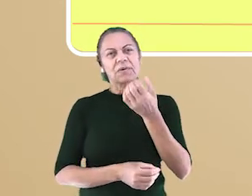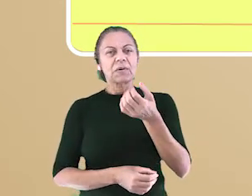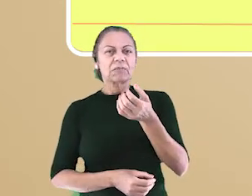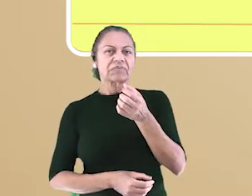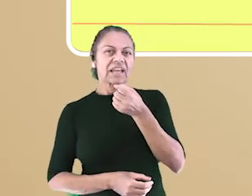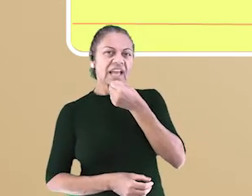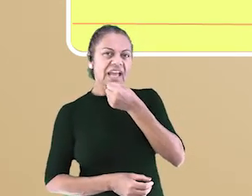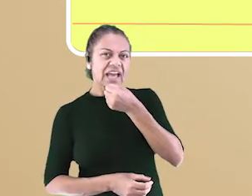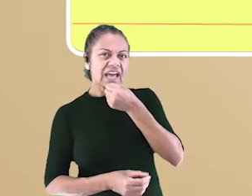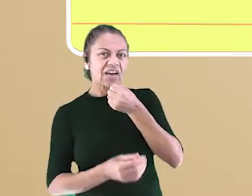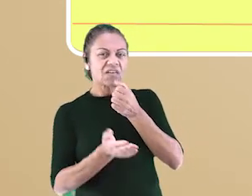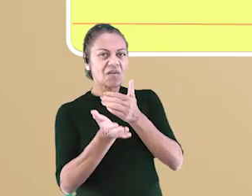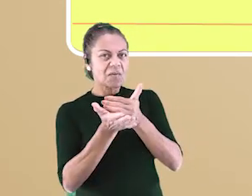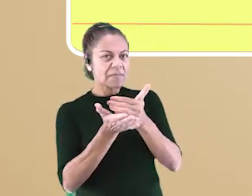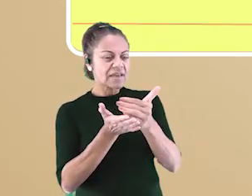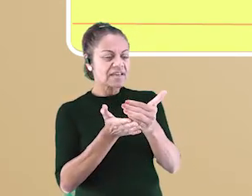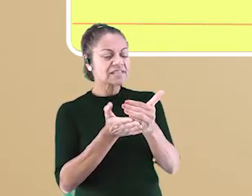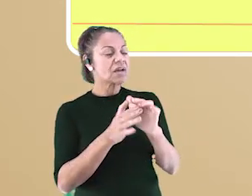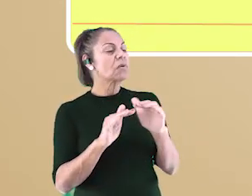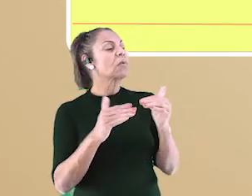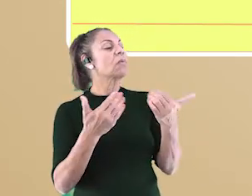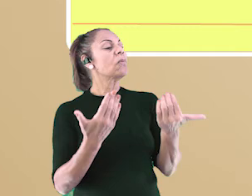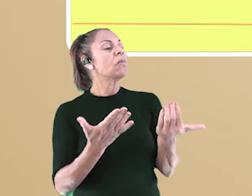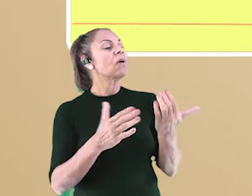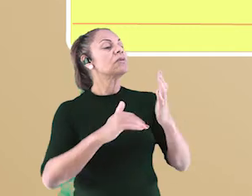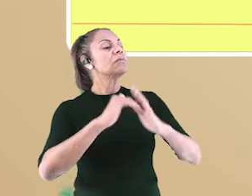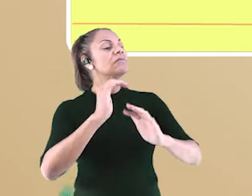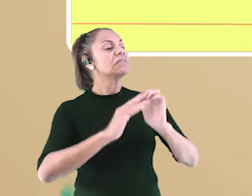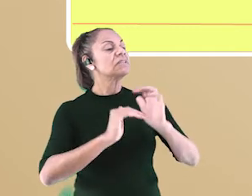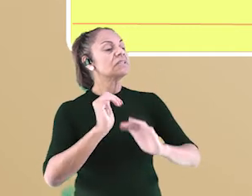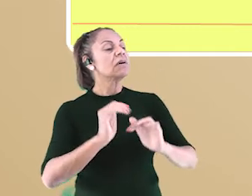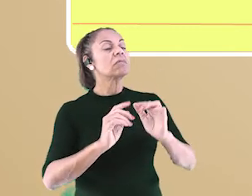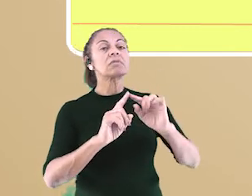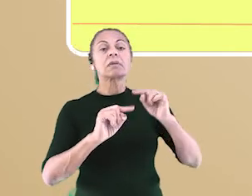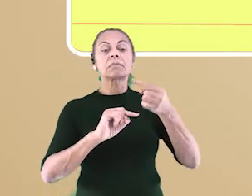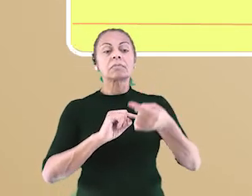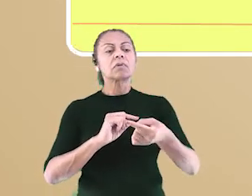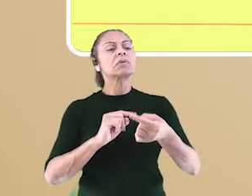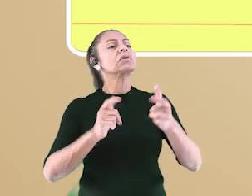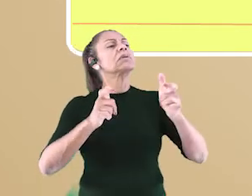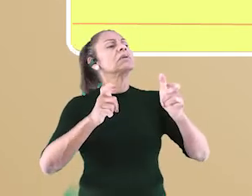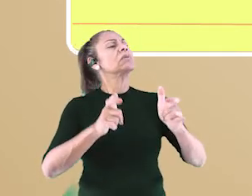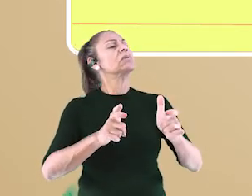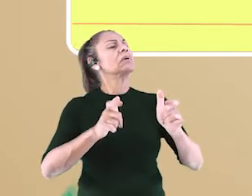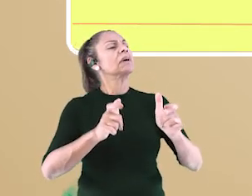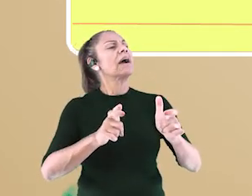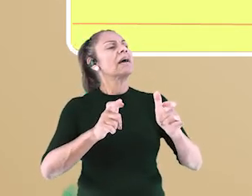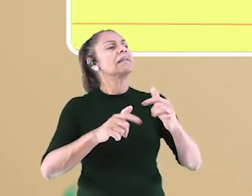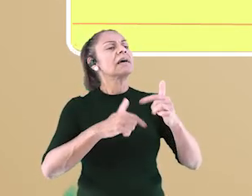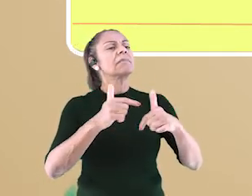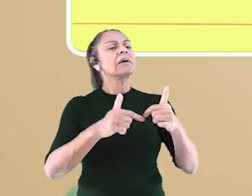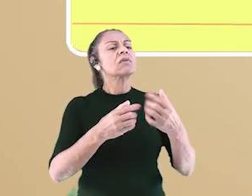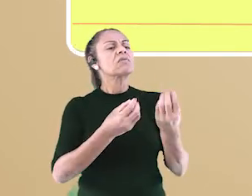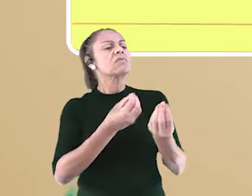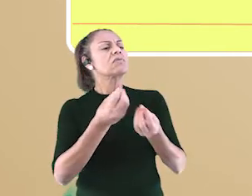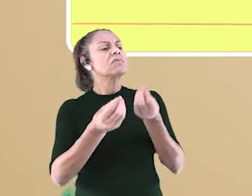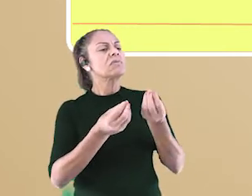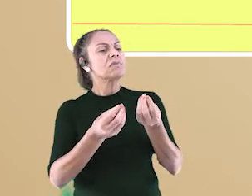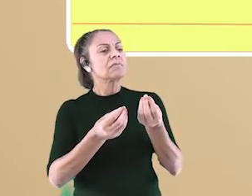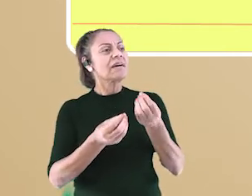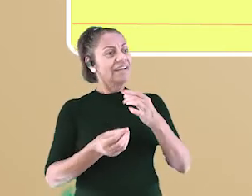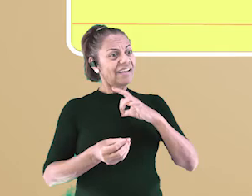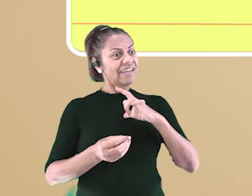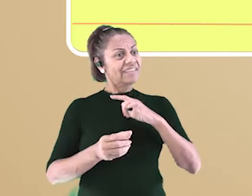entrevista. Comece perguntando qual é a profissão e depois pergunte onde acontece esse trabalho, o que é feito e se